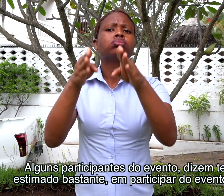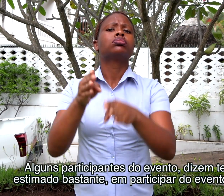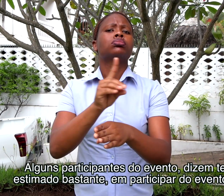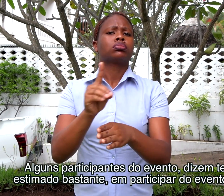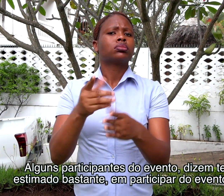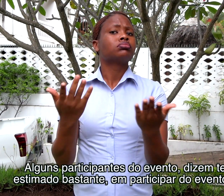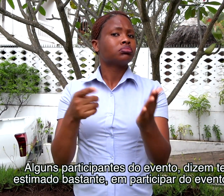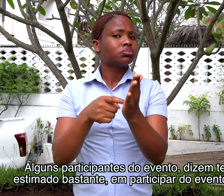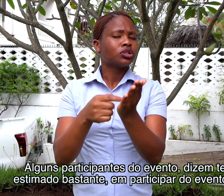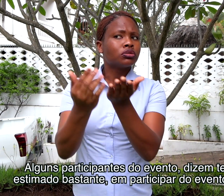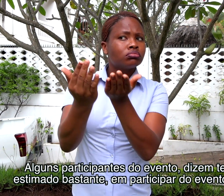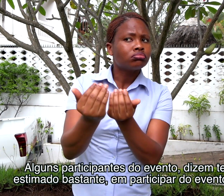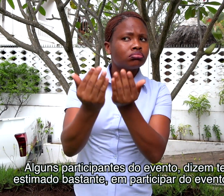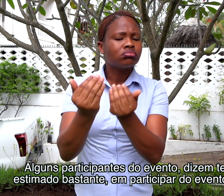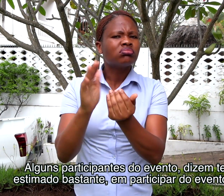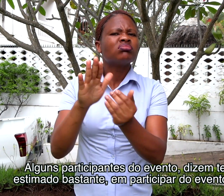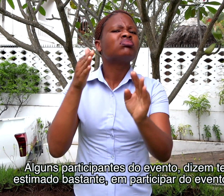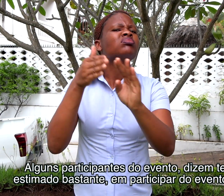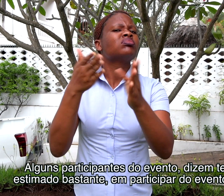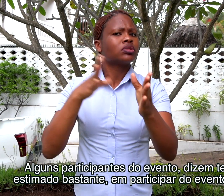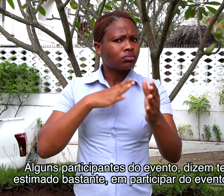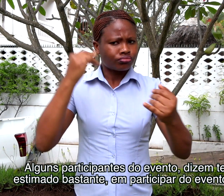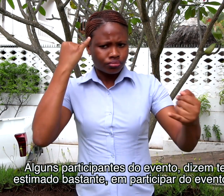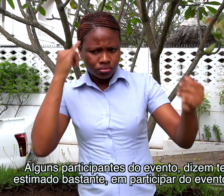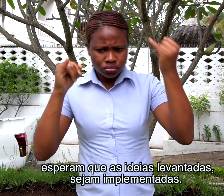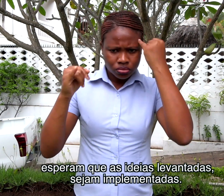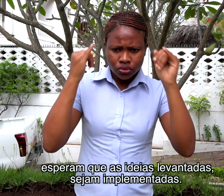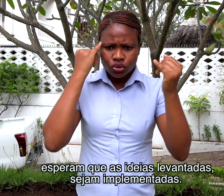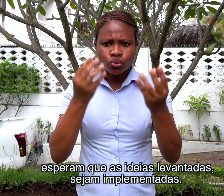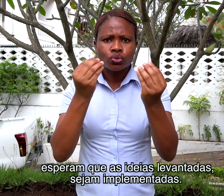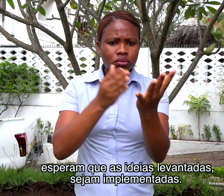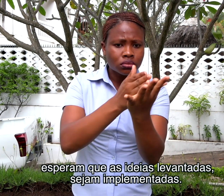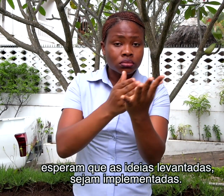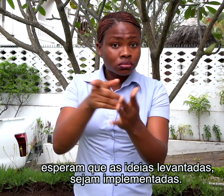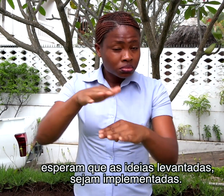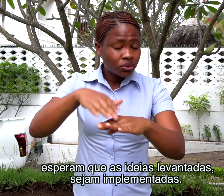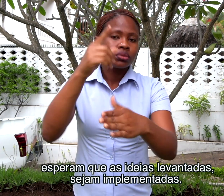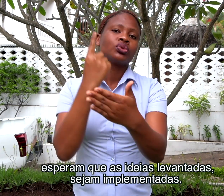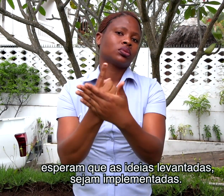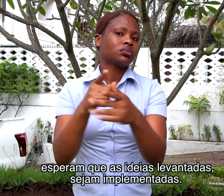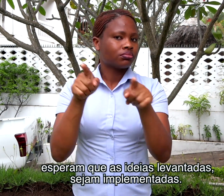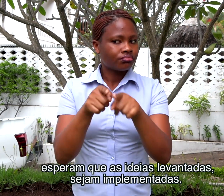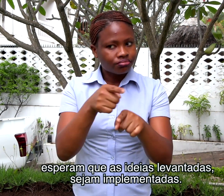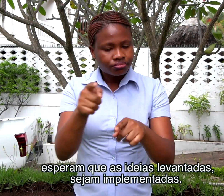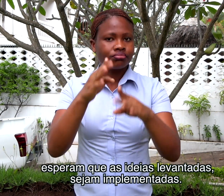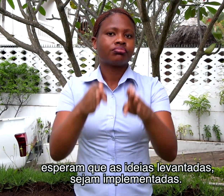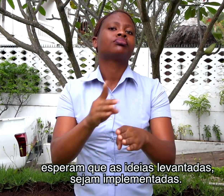Alguns participantes do evento dizem ter estimado bastante e esperam que as ideias levantadas